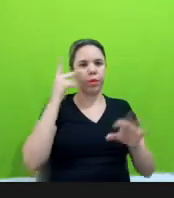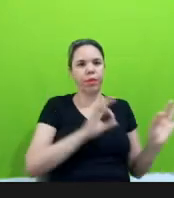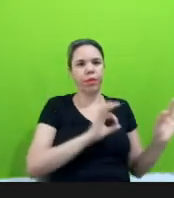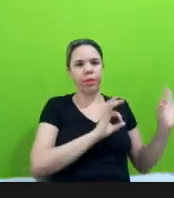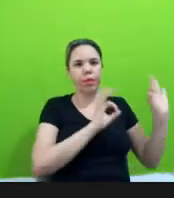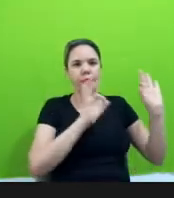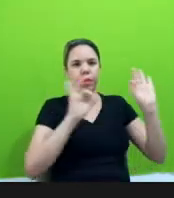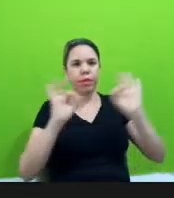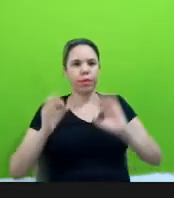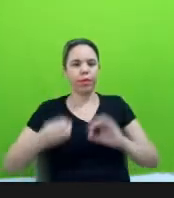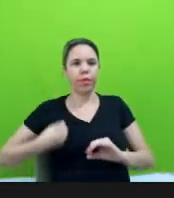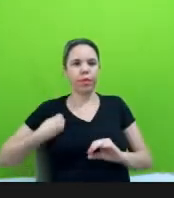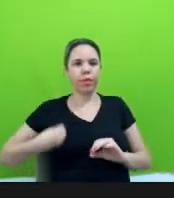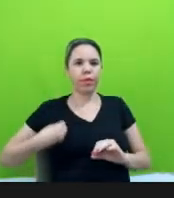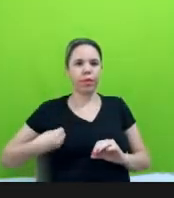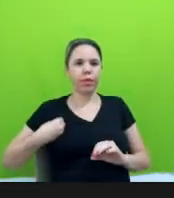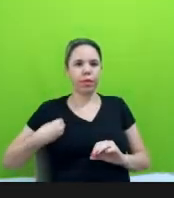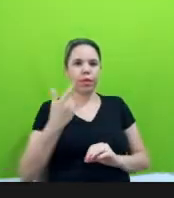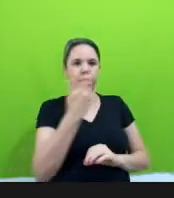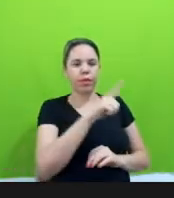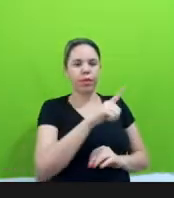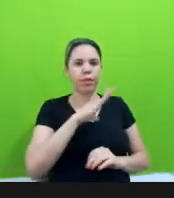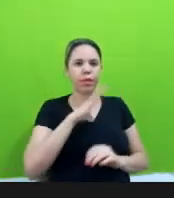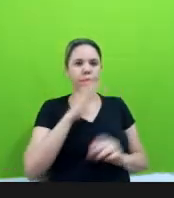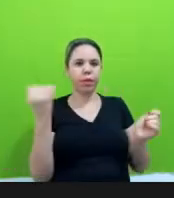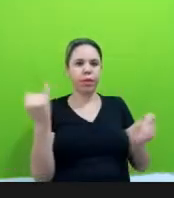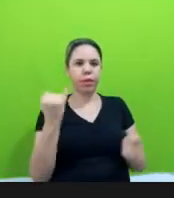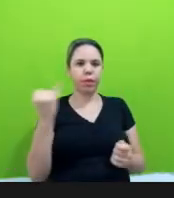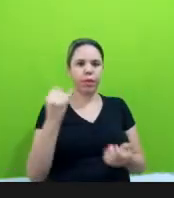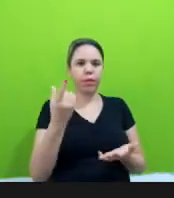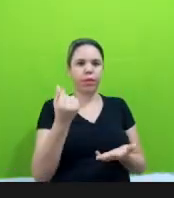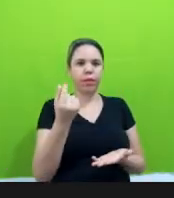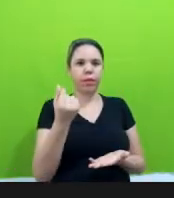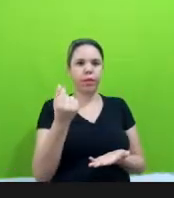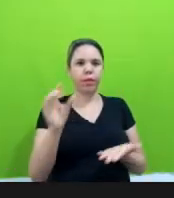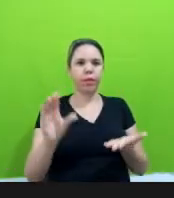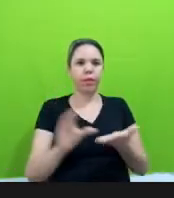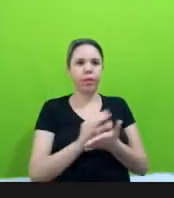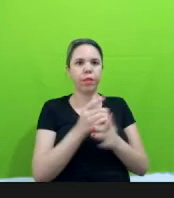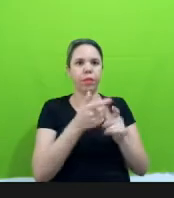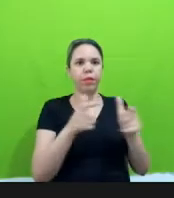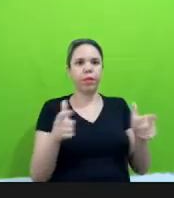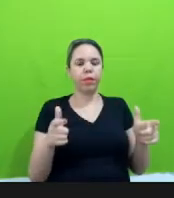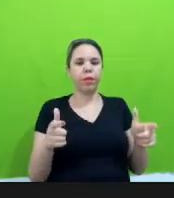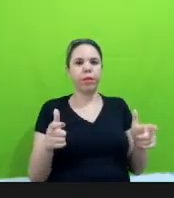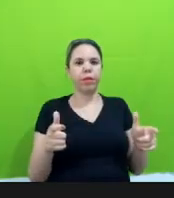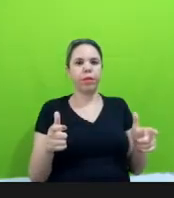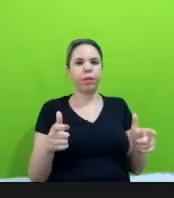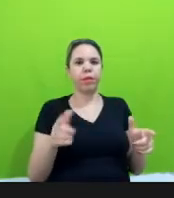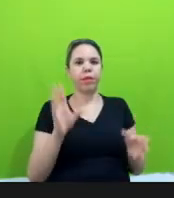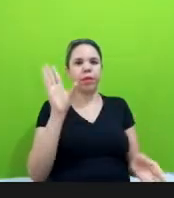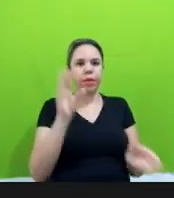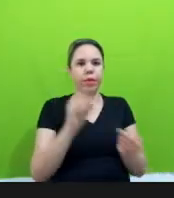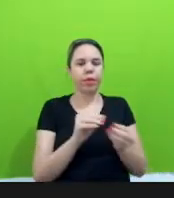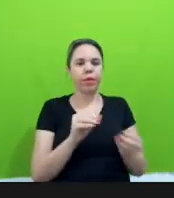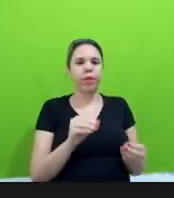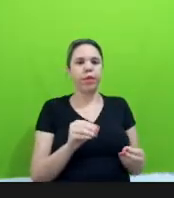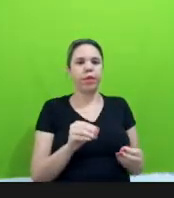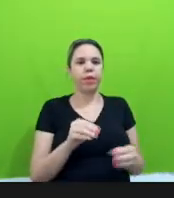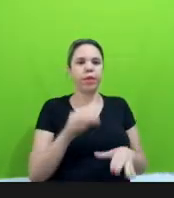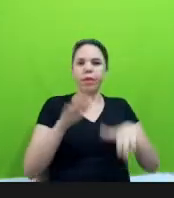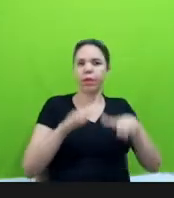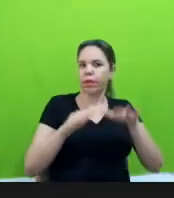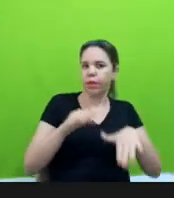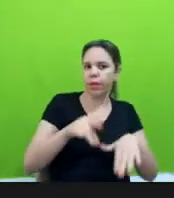vida da USP, que é uma universidade muito importante, com orçamento gigante, é um orçamento já definido, né? Assim, não depende ali